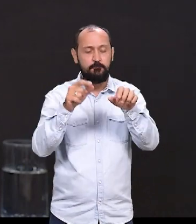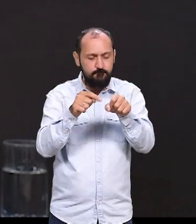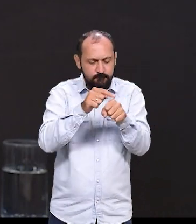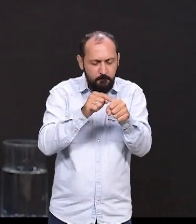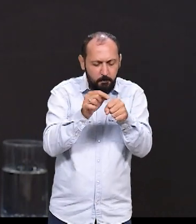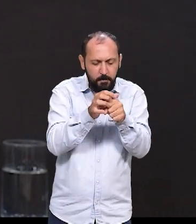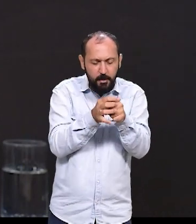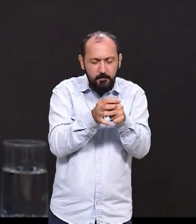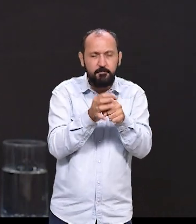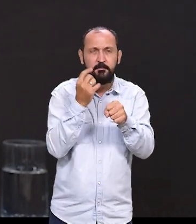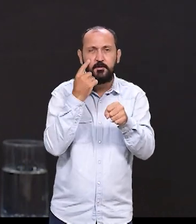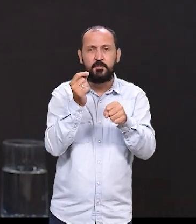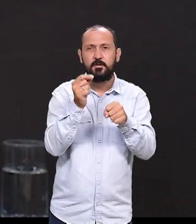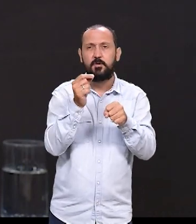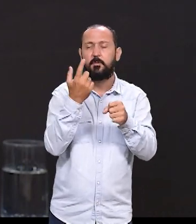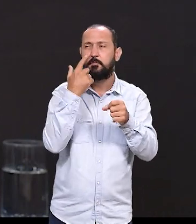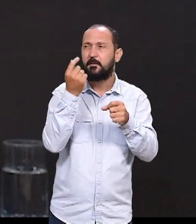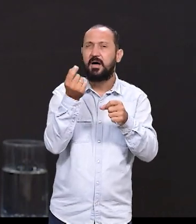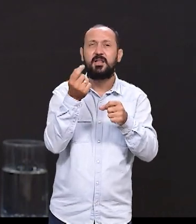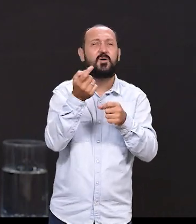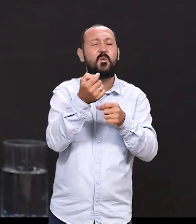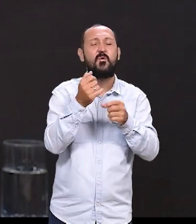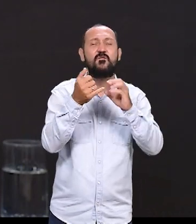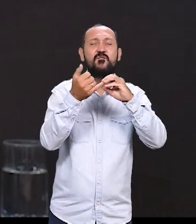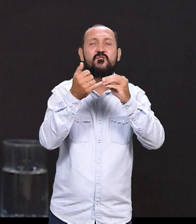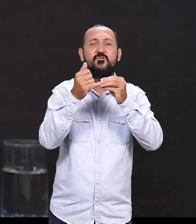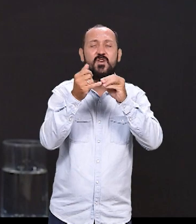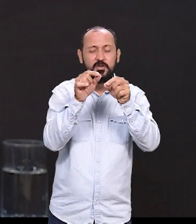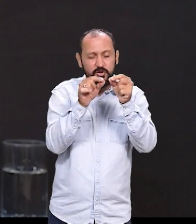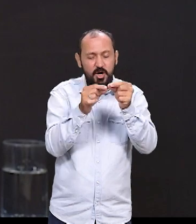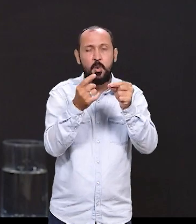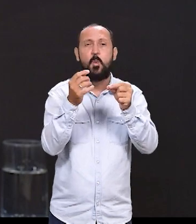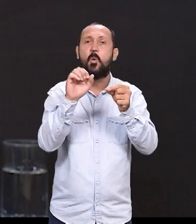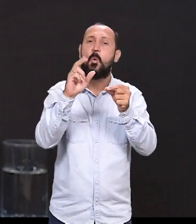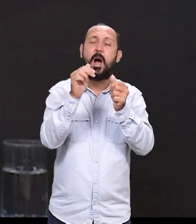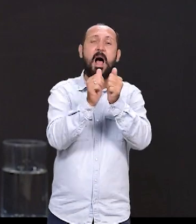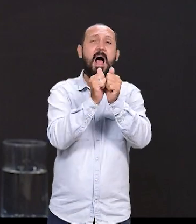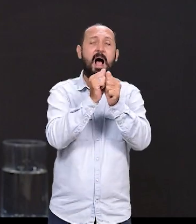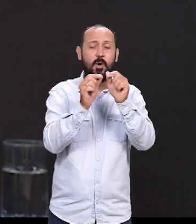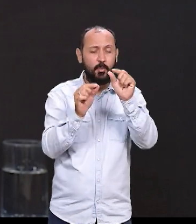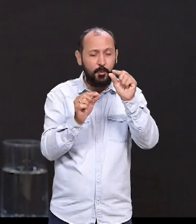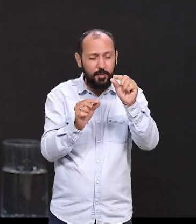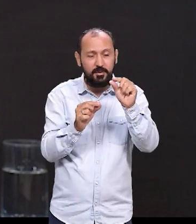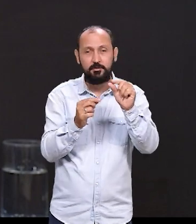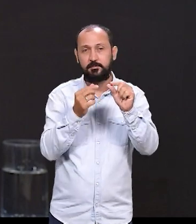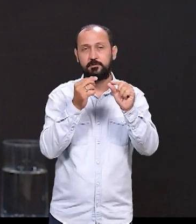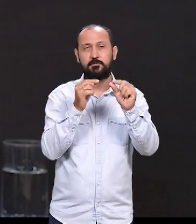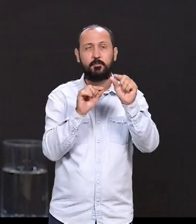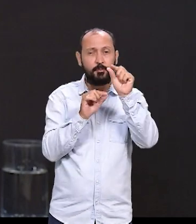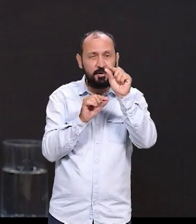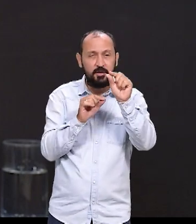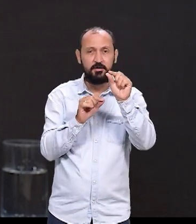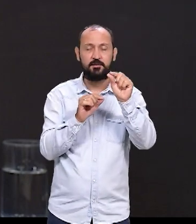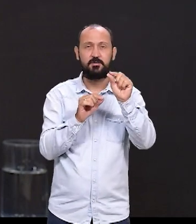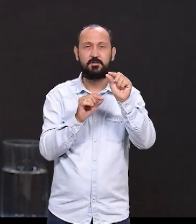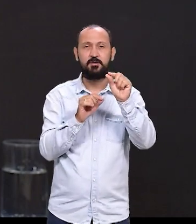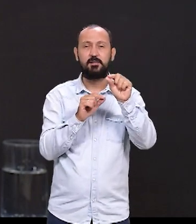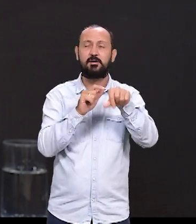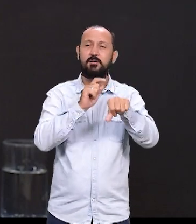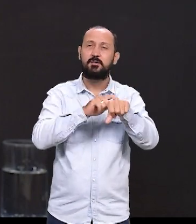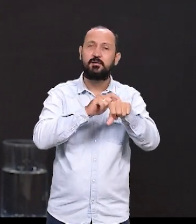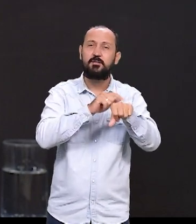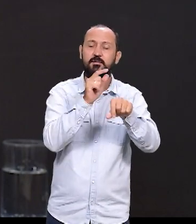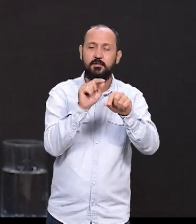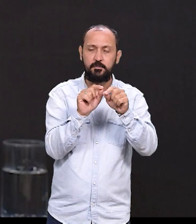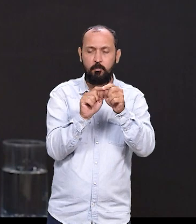nos assistem entenda que o tumor pequenininho a gente tá falando num tumor tamanho de um grão de bico ou menor tamanho de um grão de arroz tamanho de um de um grão de feijão ou